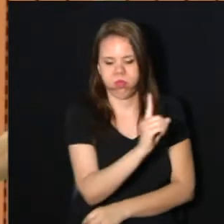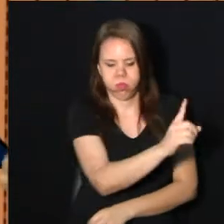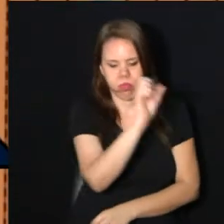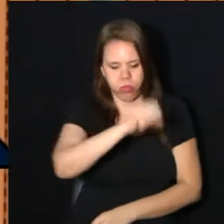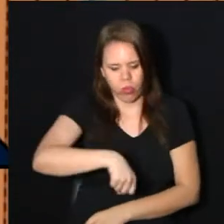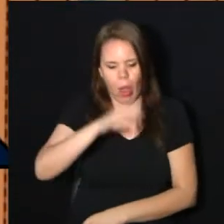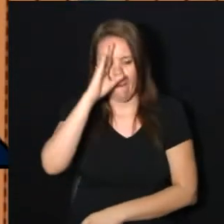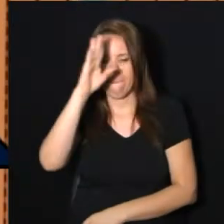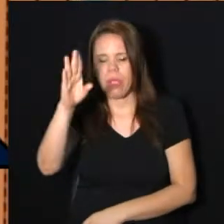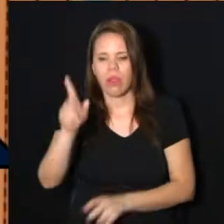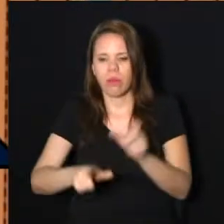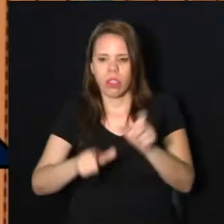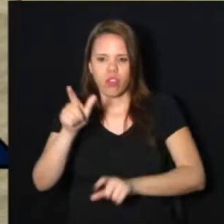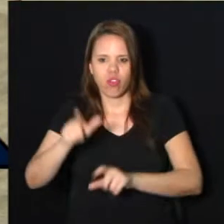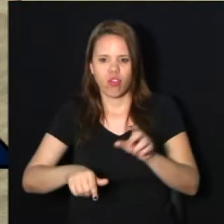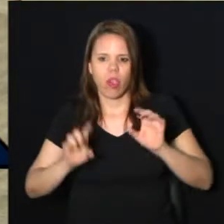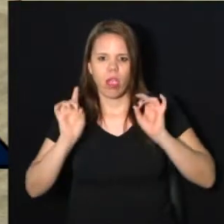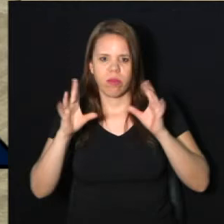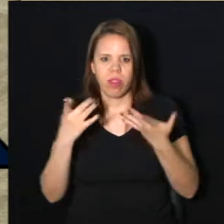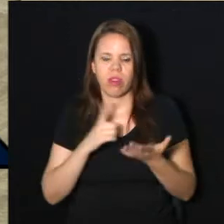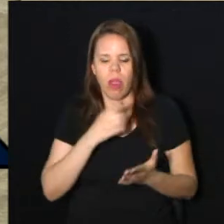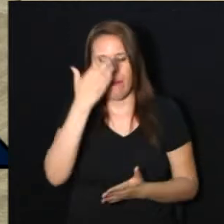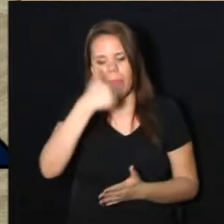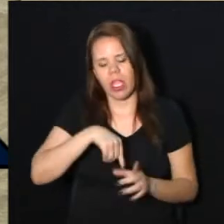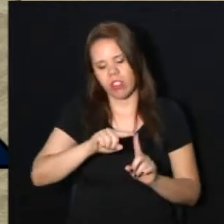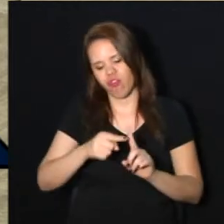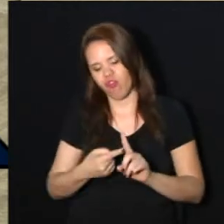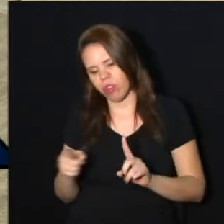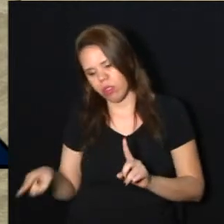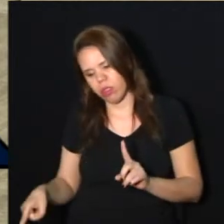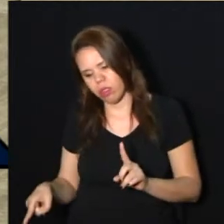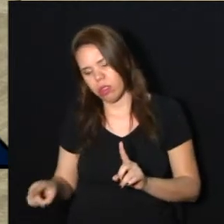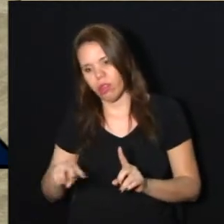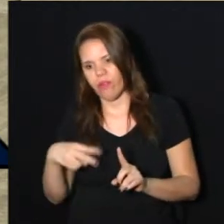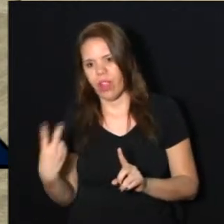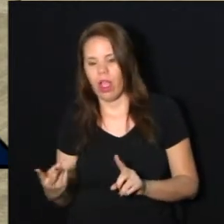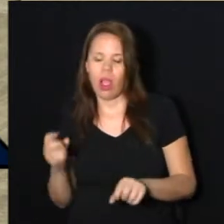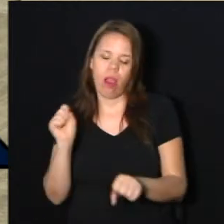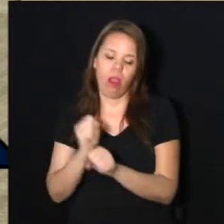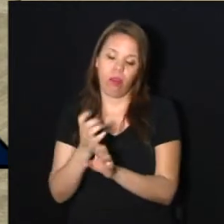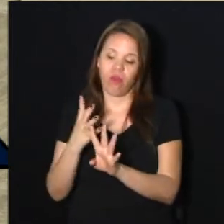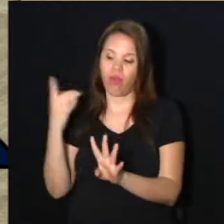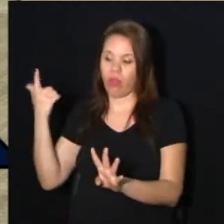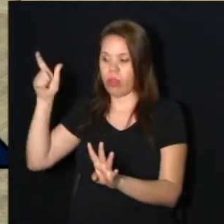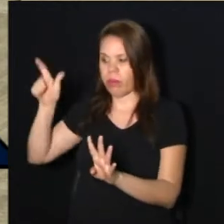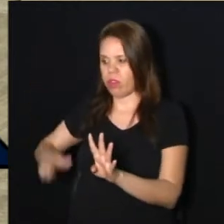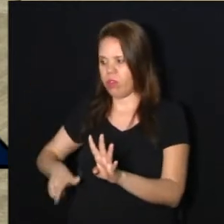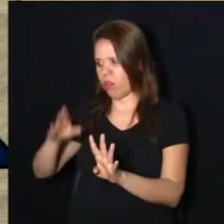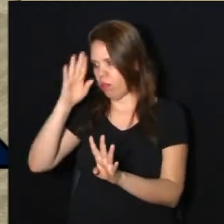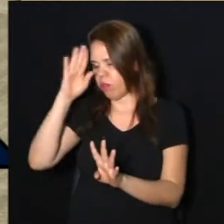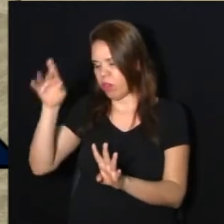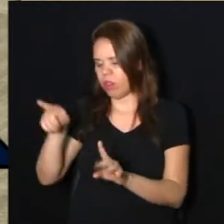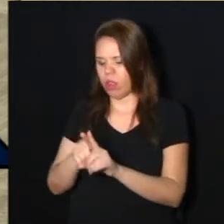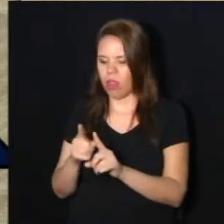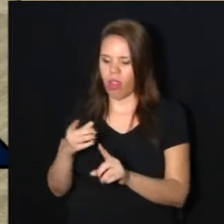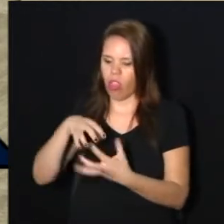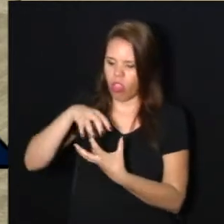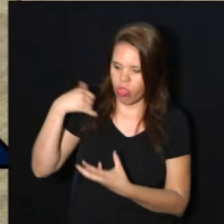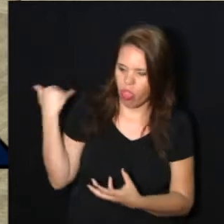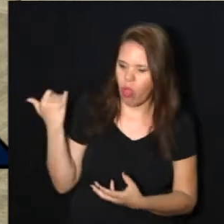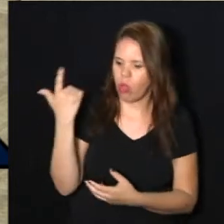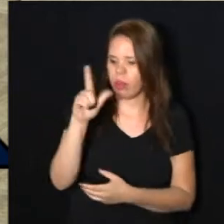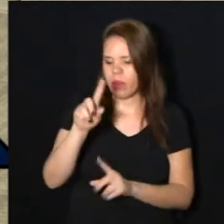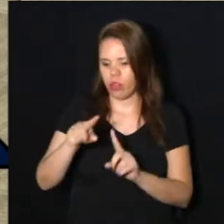a prioridade no atendimento. Aquela gestante, ao invés dela ficar atrás de um outro prioritário, de um idoso, de uma